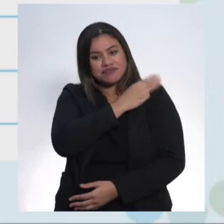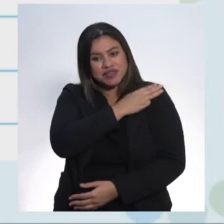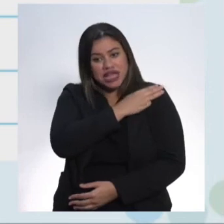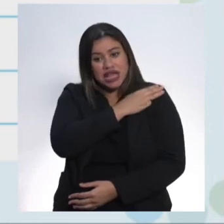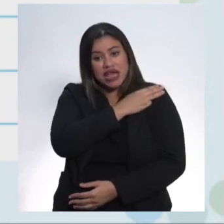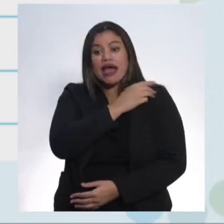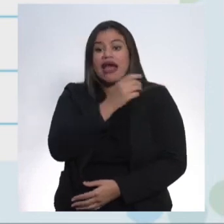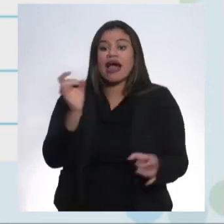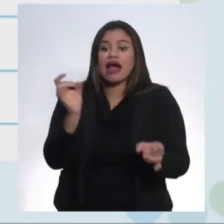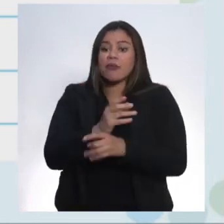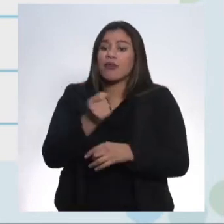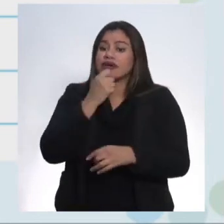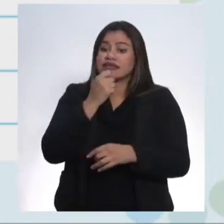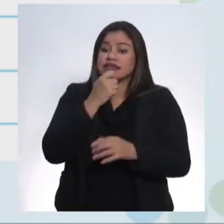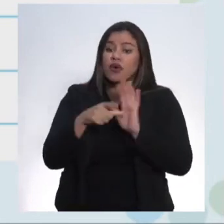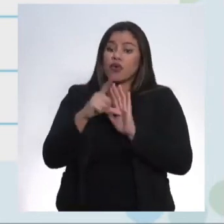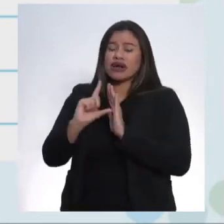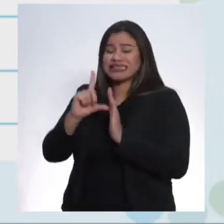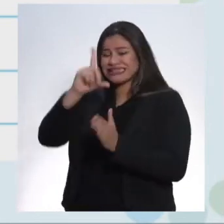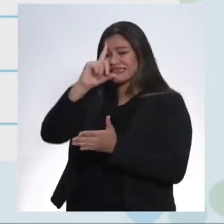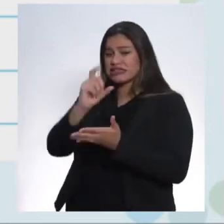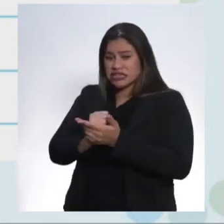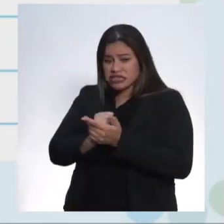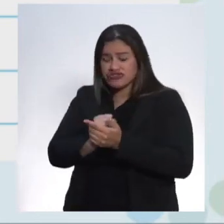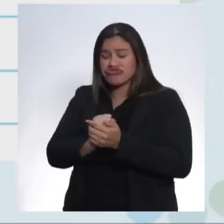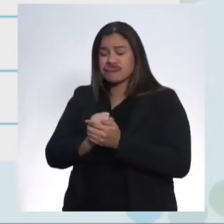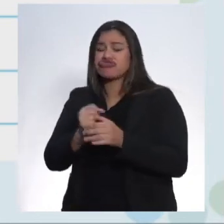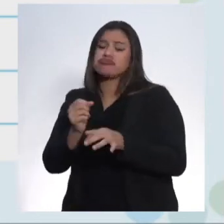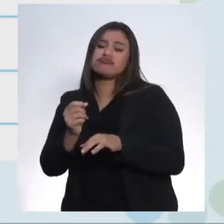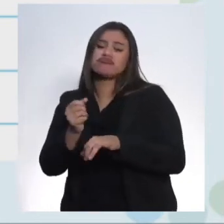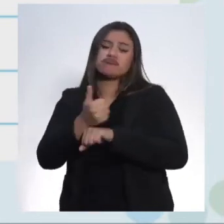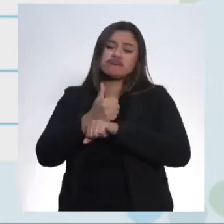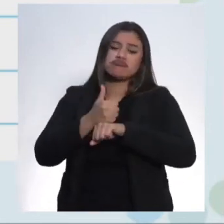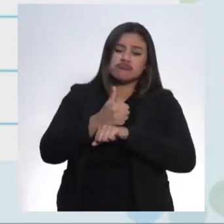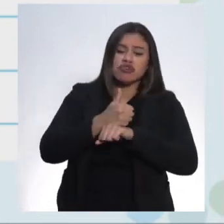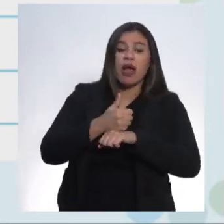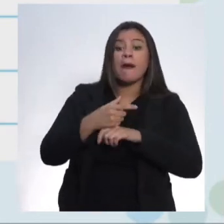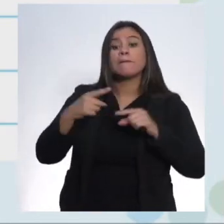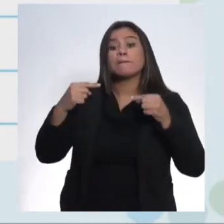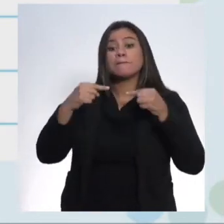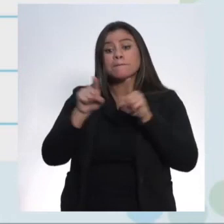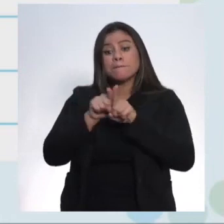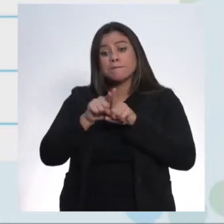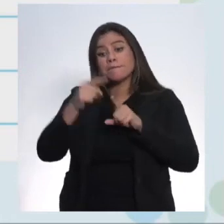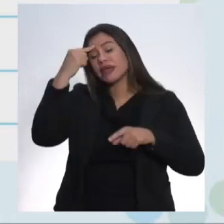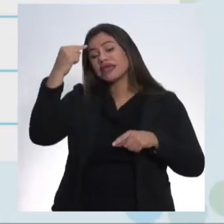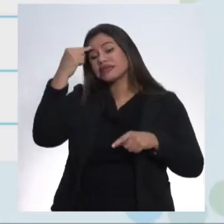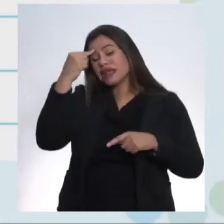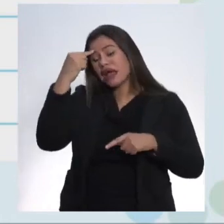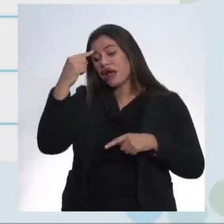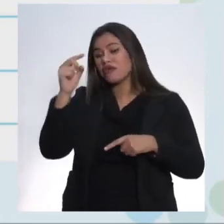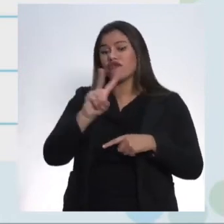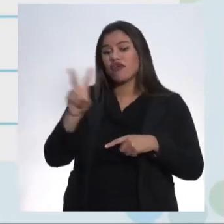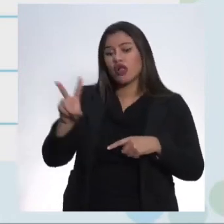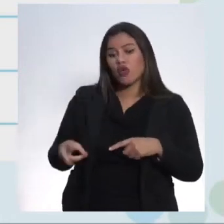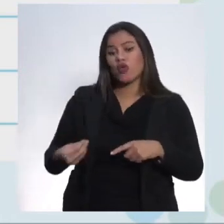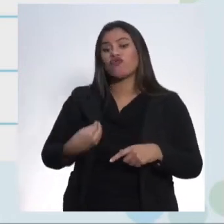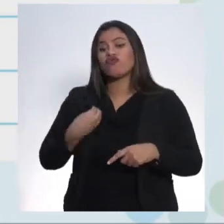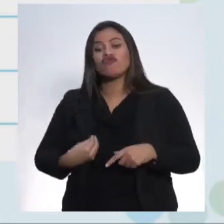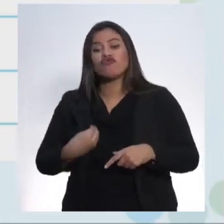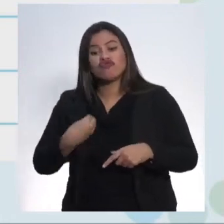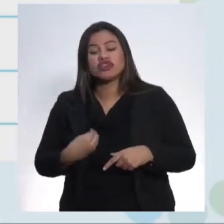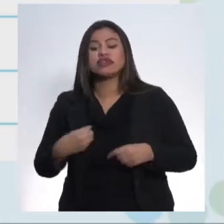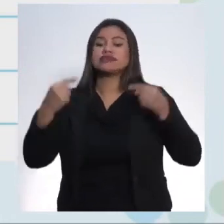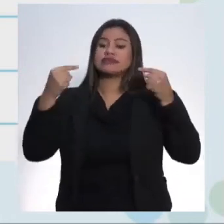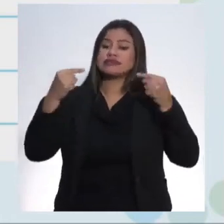mas ela tem todo um contexto pessoal, tem uma história de vida, tem valores, tem desafios,